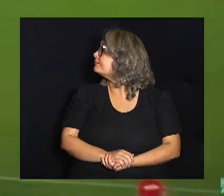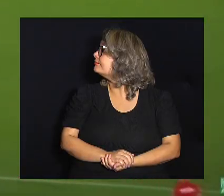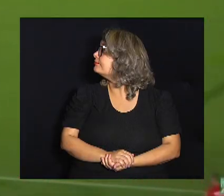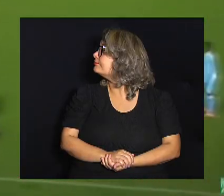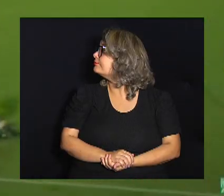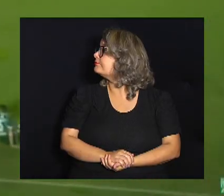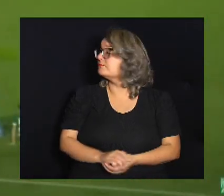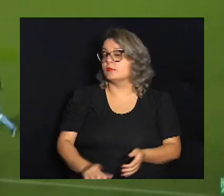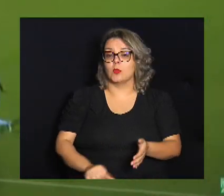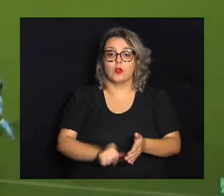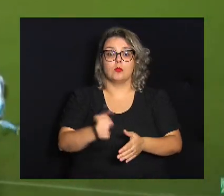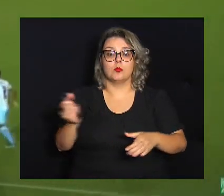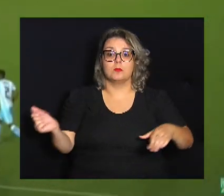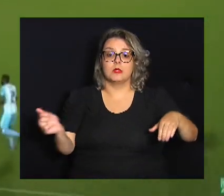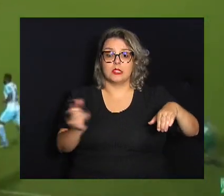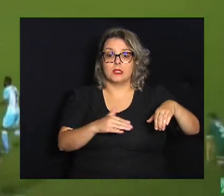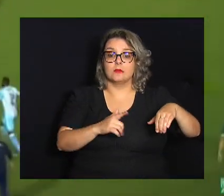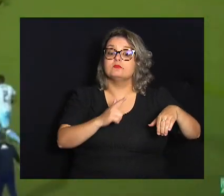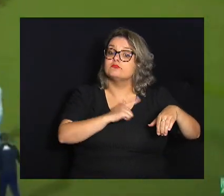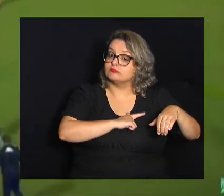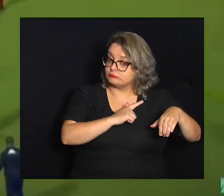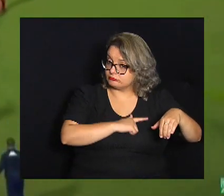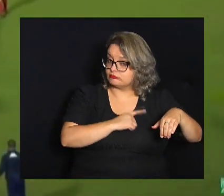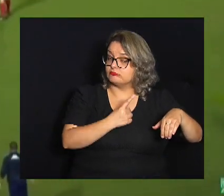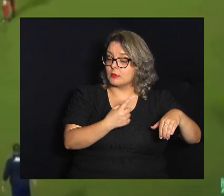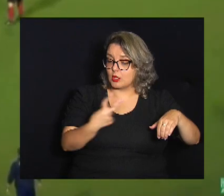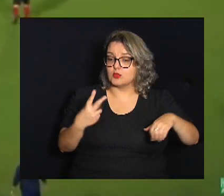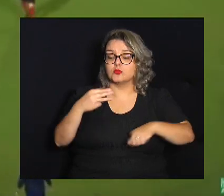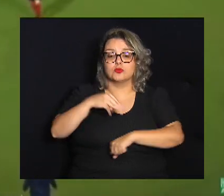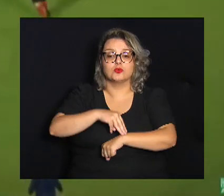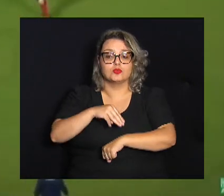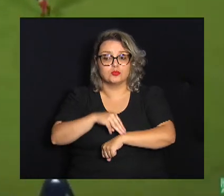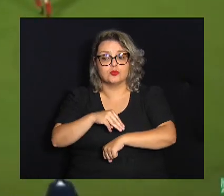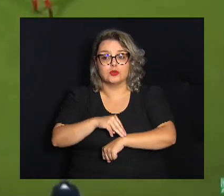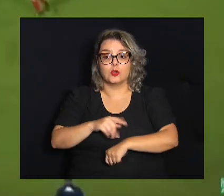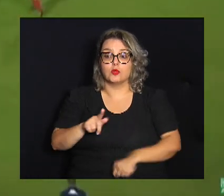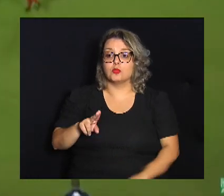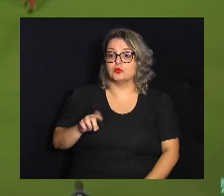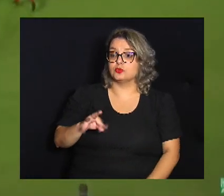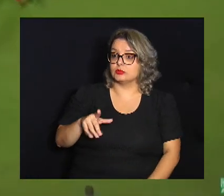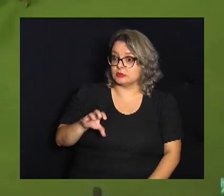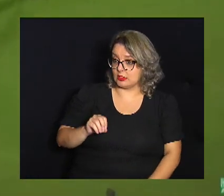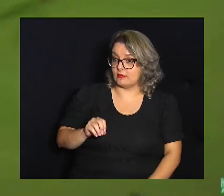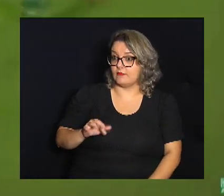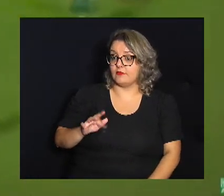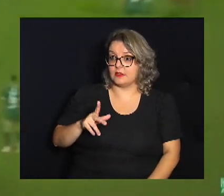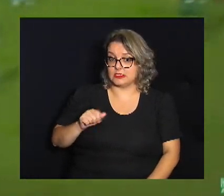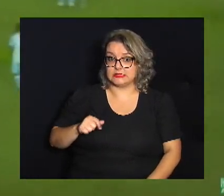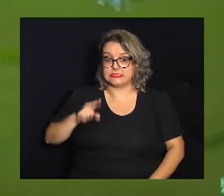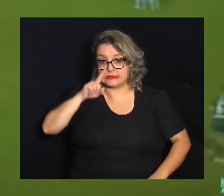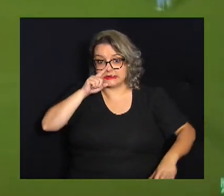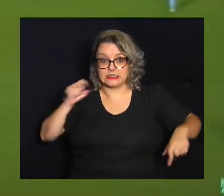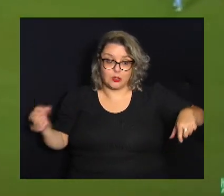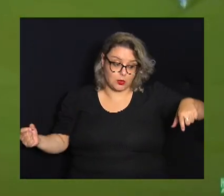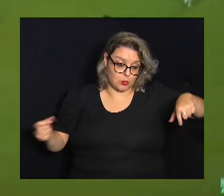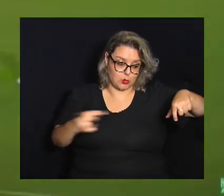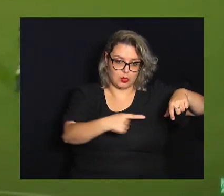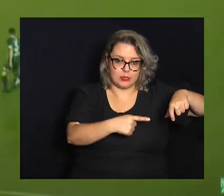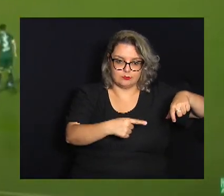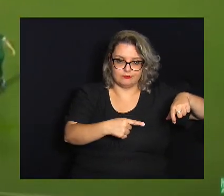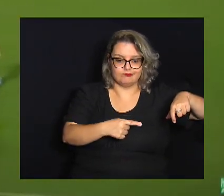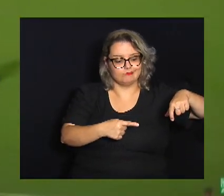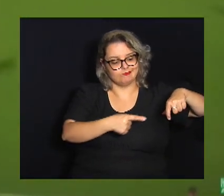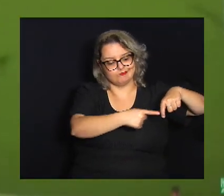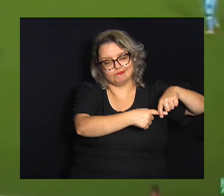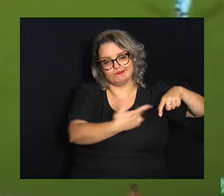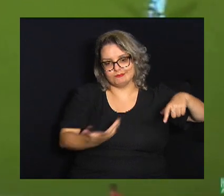O primeiro ataque foi do Guarani aos 12 minutos com Gustavo França, que arriscou de longe, mas à direita do gol. Até